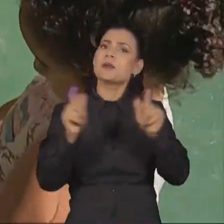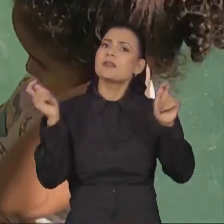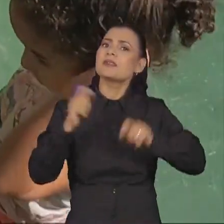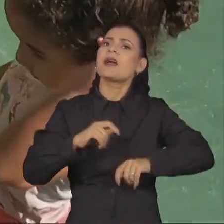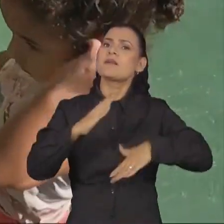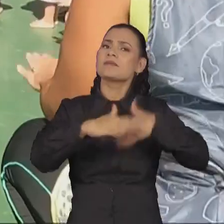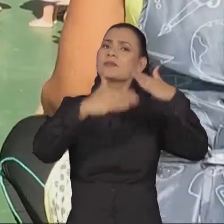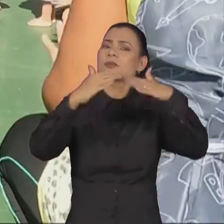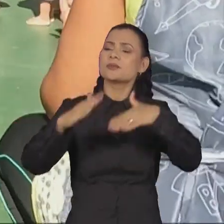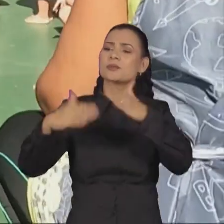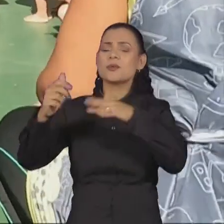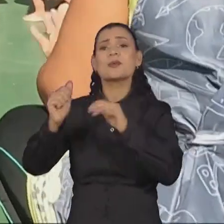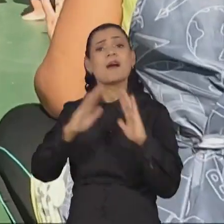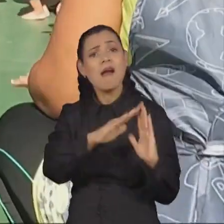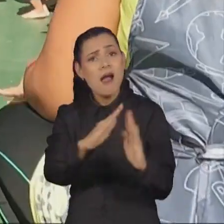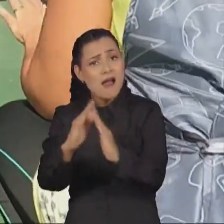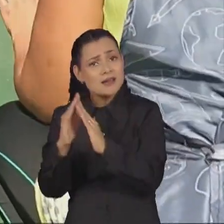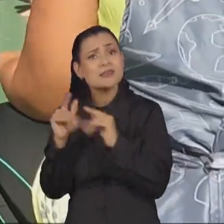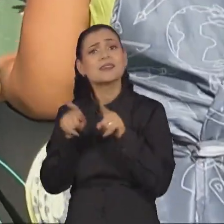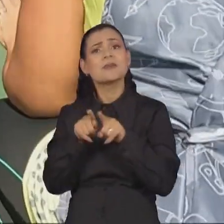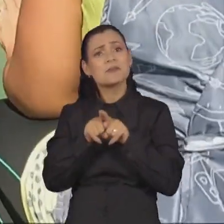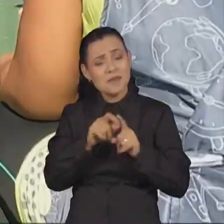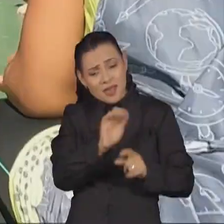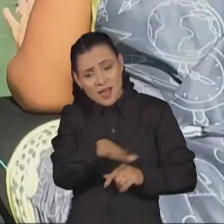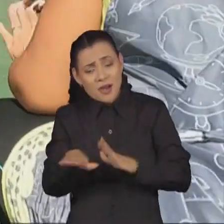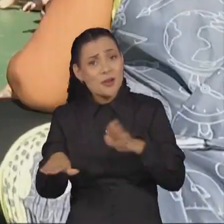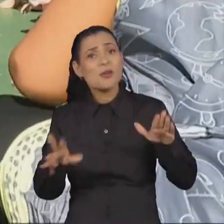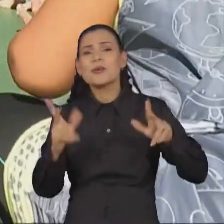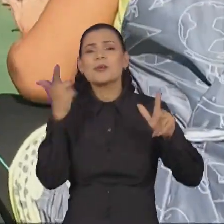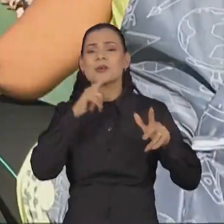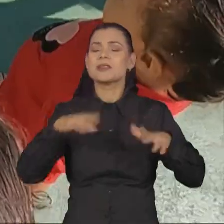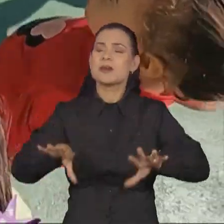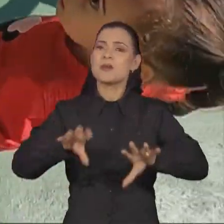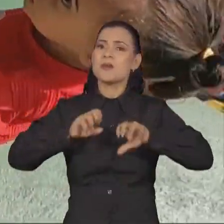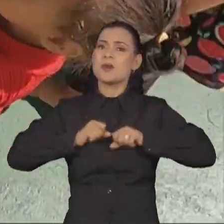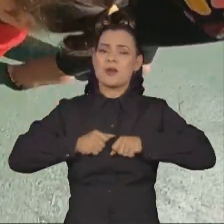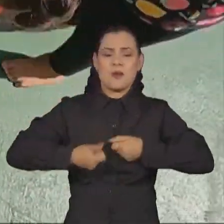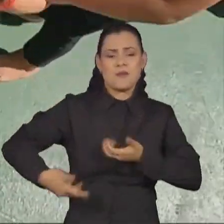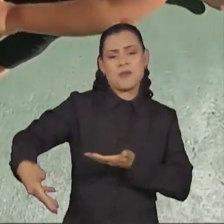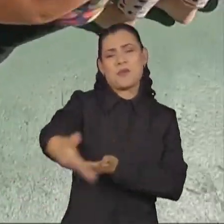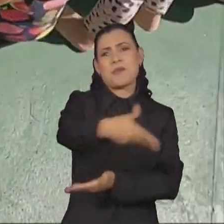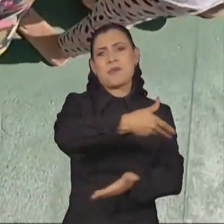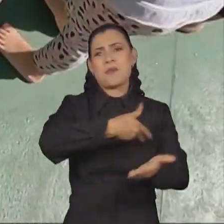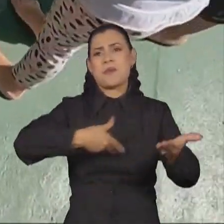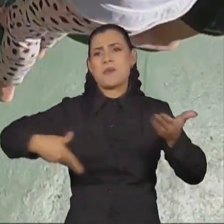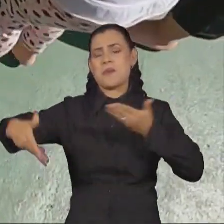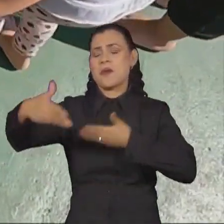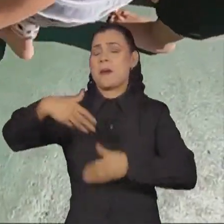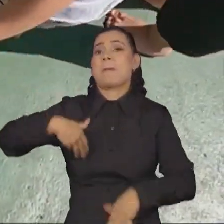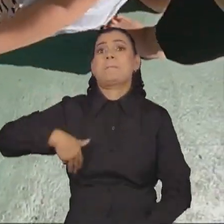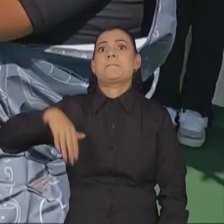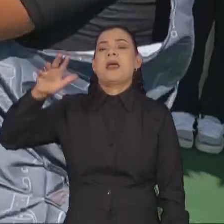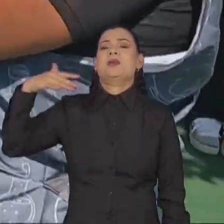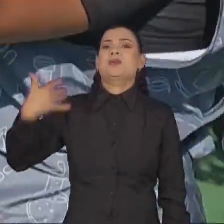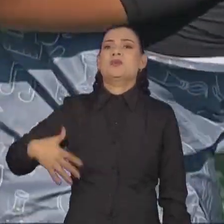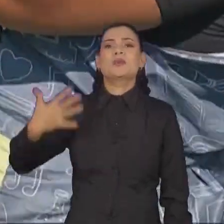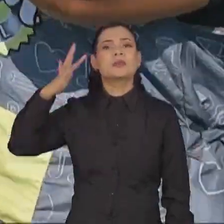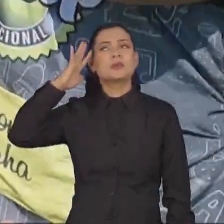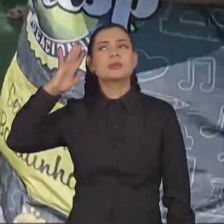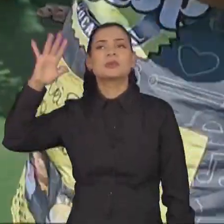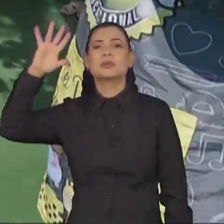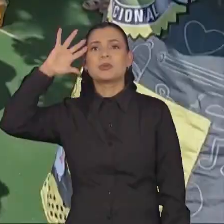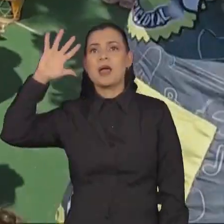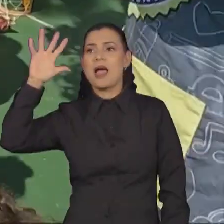lares dos alunos e segue viagem rumo ao Oceano Atlântico em busca de conexões mais profundas com os